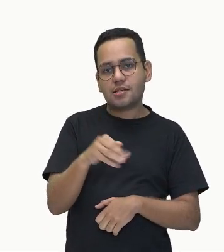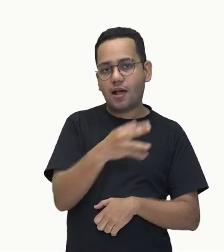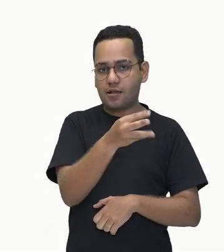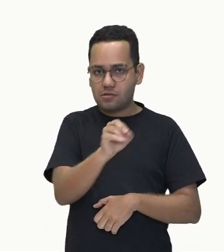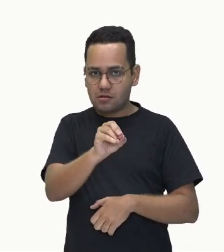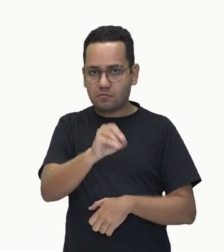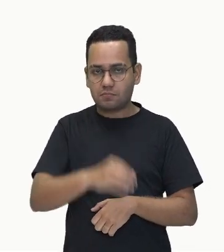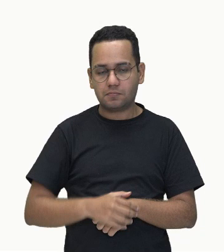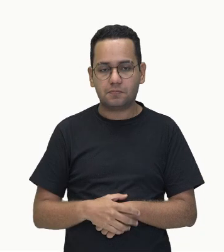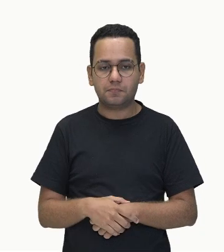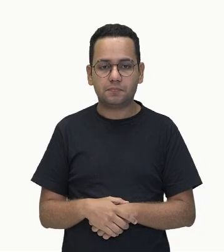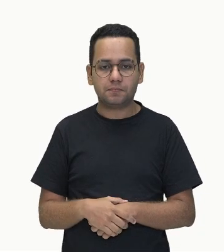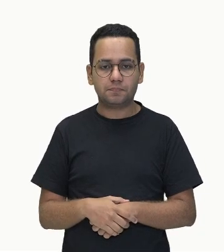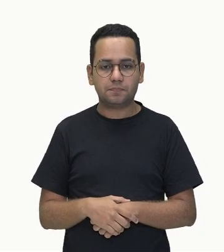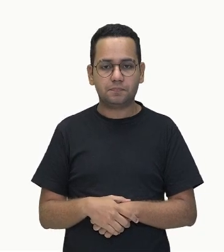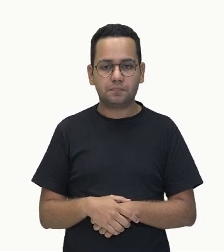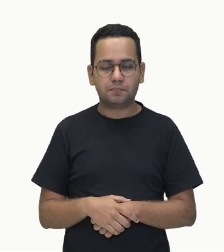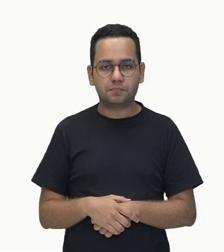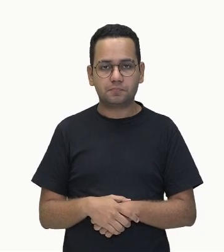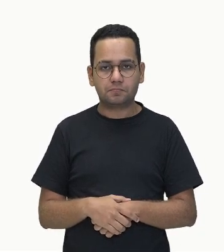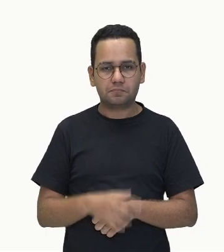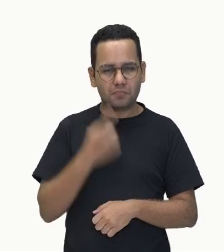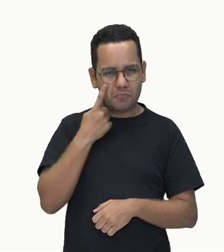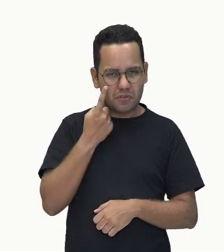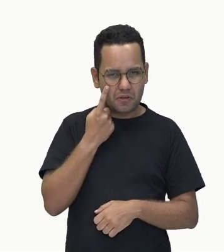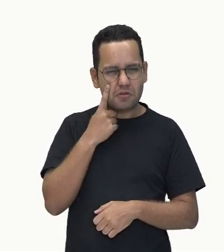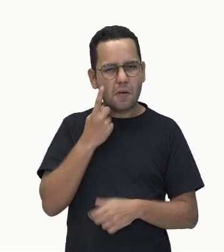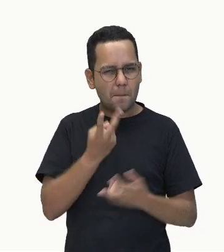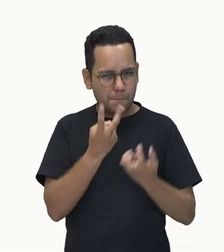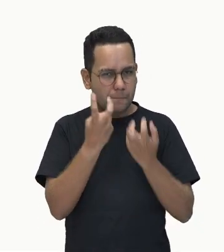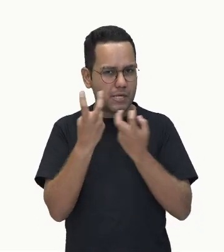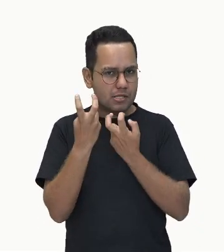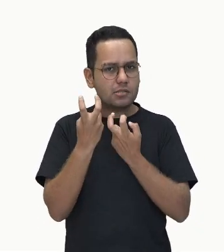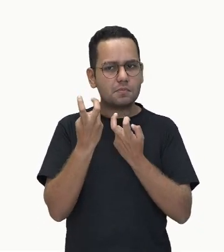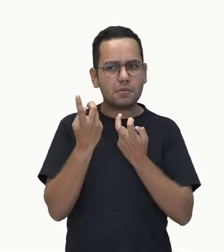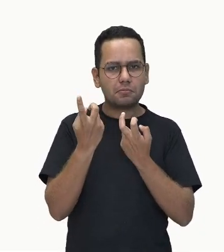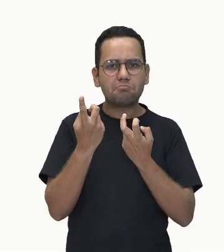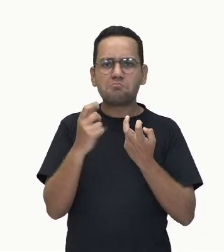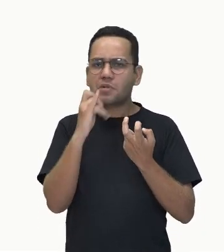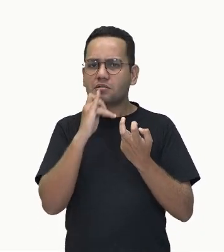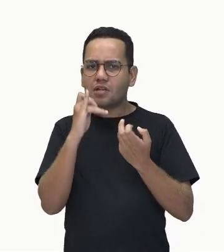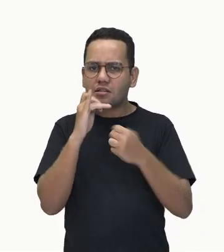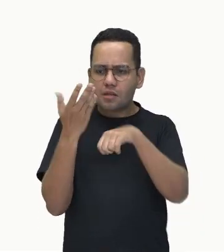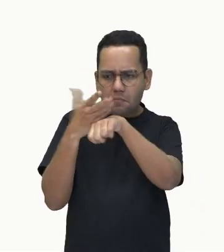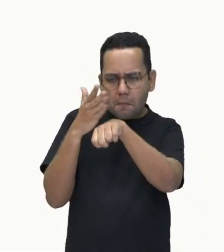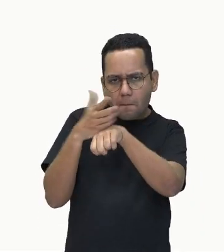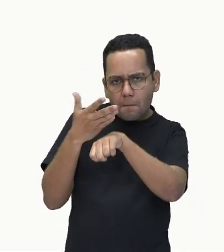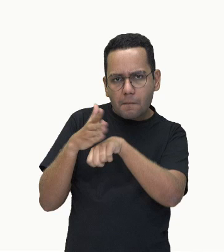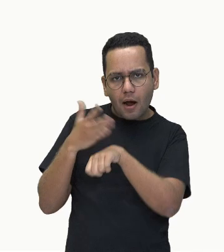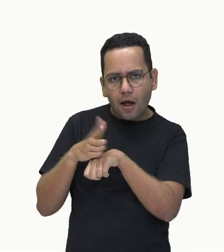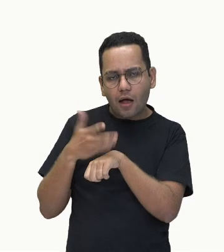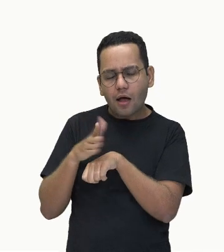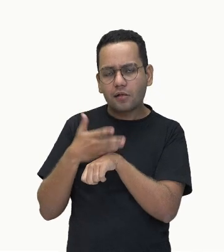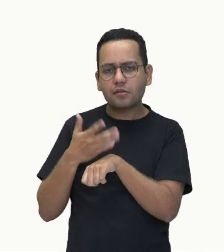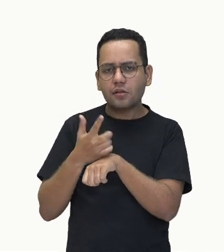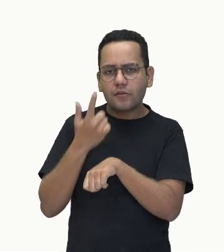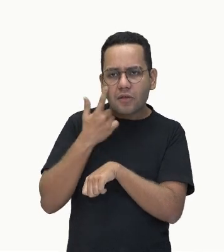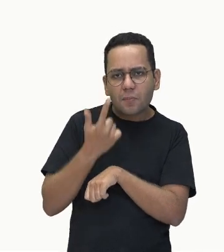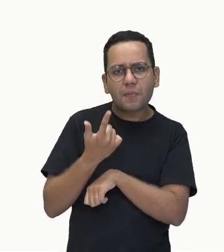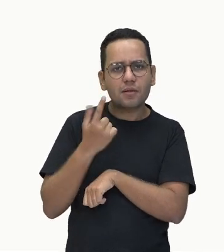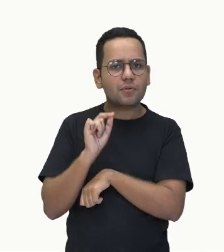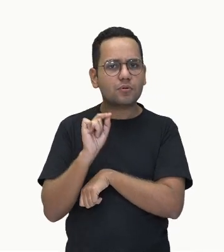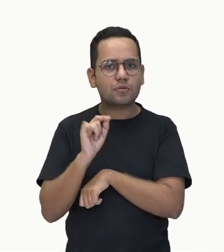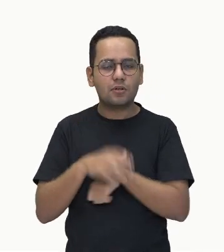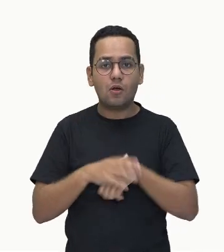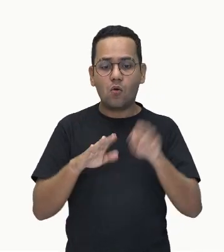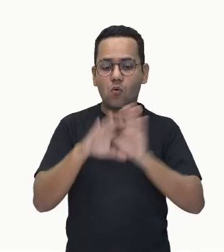que durante os nossos exercícios de equação exponencial a gente vai utilizar conceitos